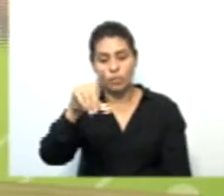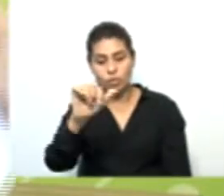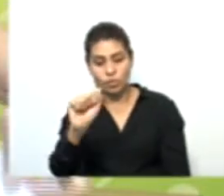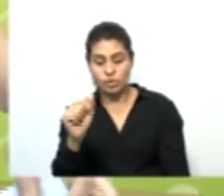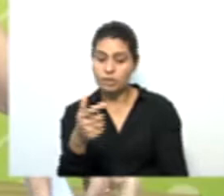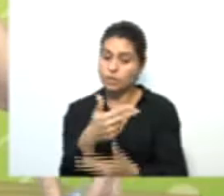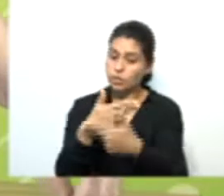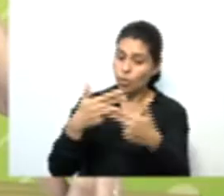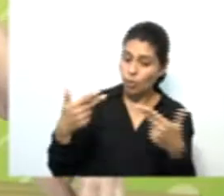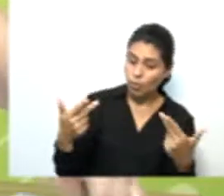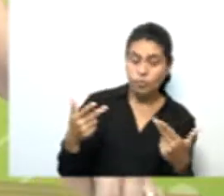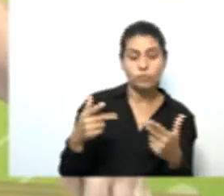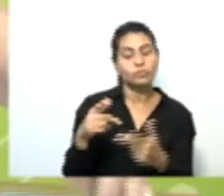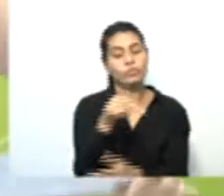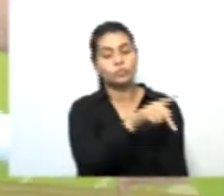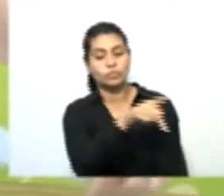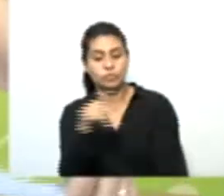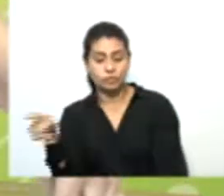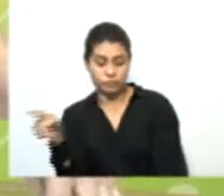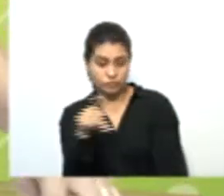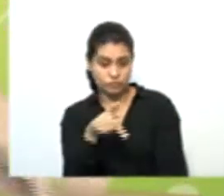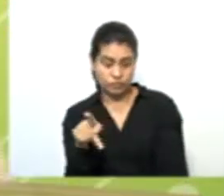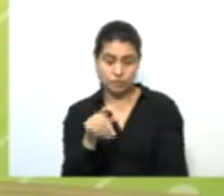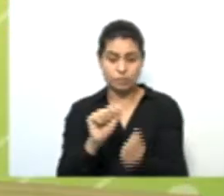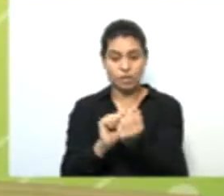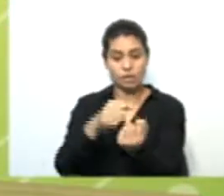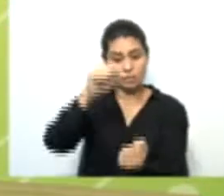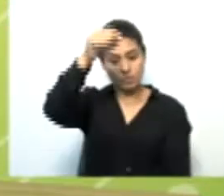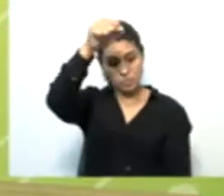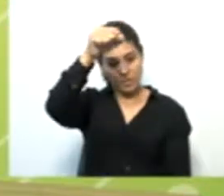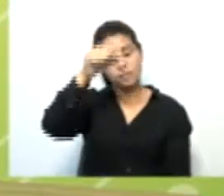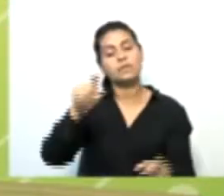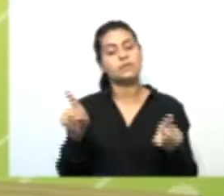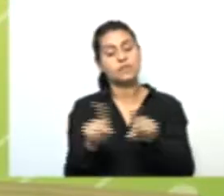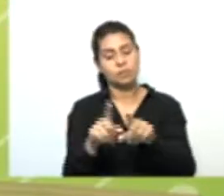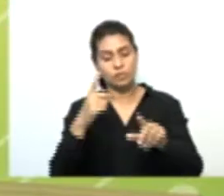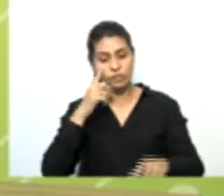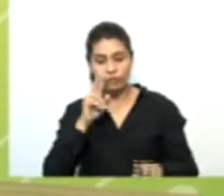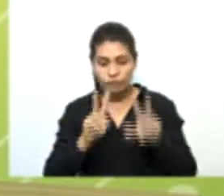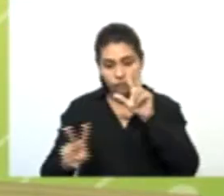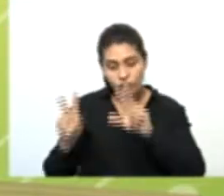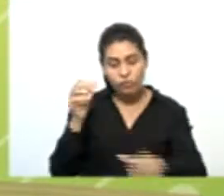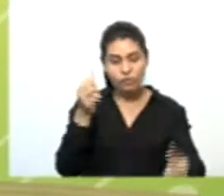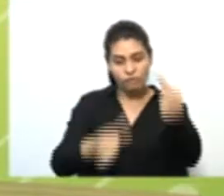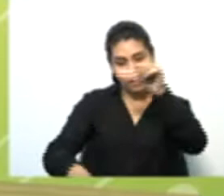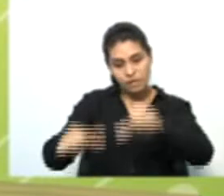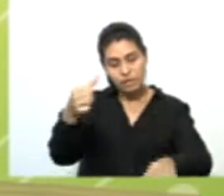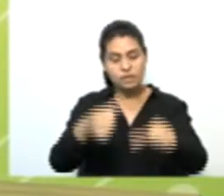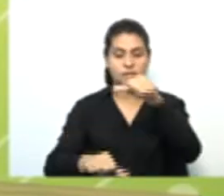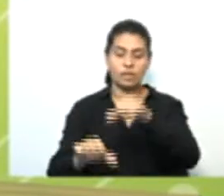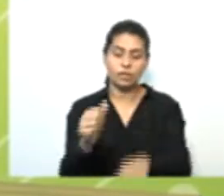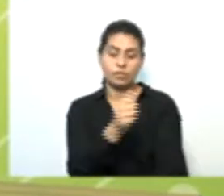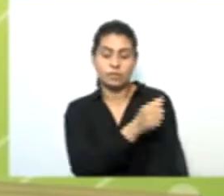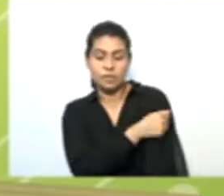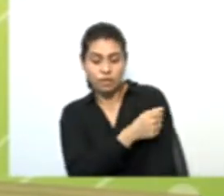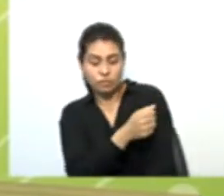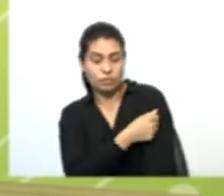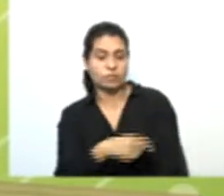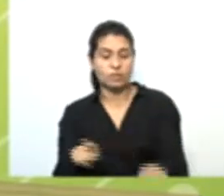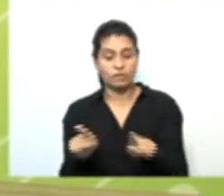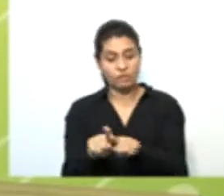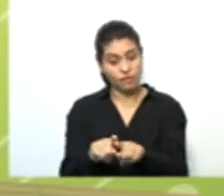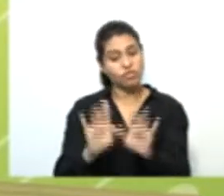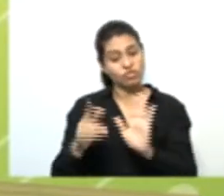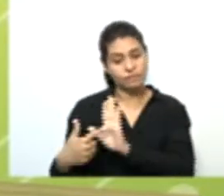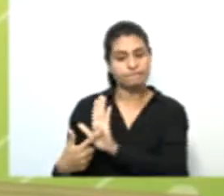são alguns dos professores, dos banners que nós encaminhamos, alguns alunos que fizeram e que esses banners